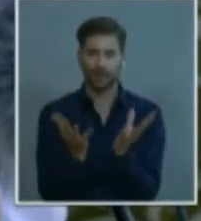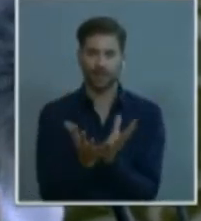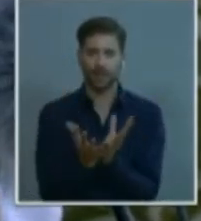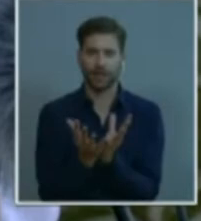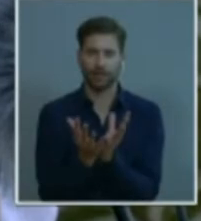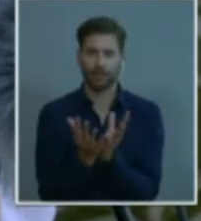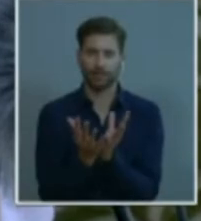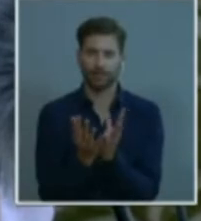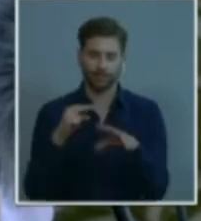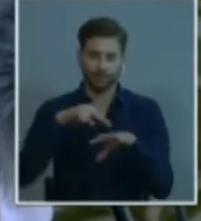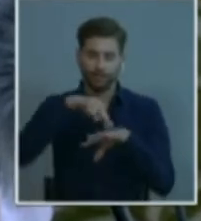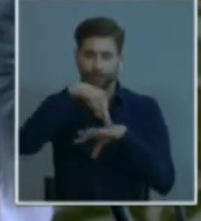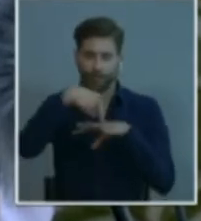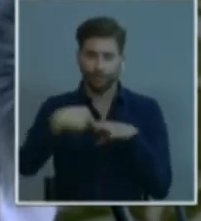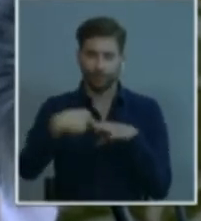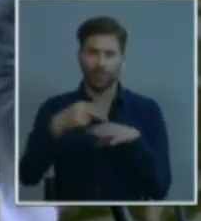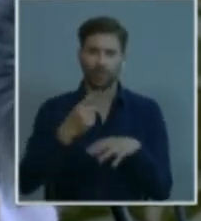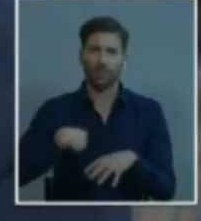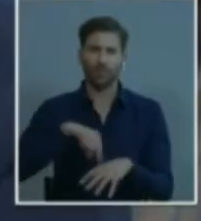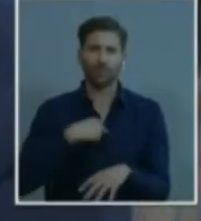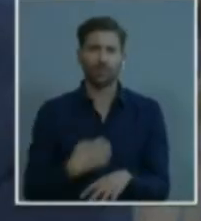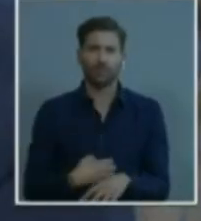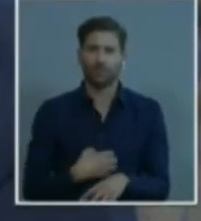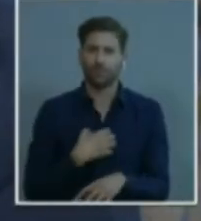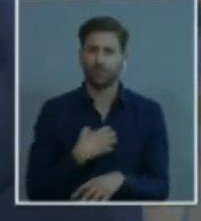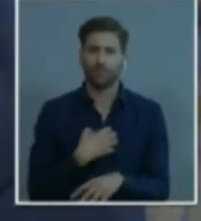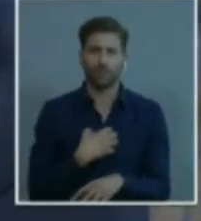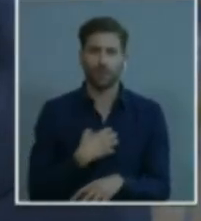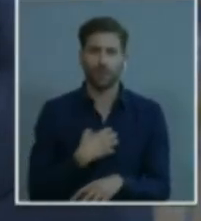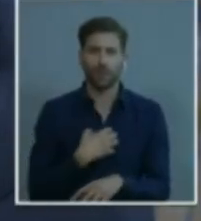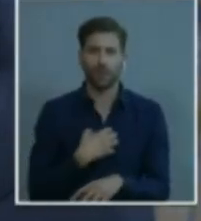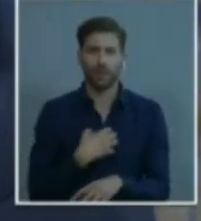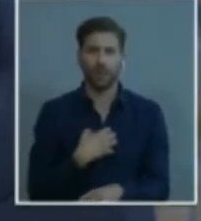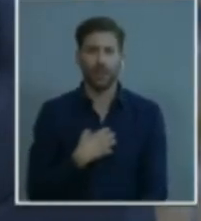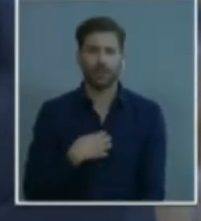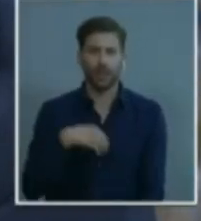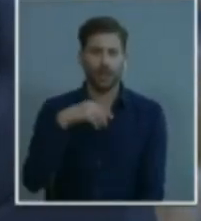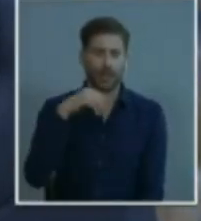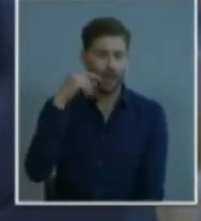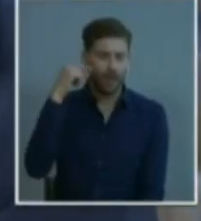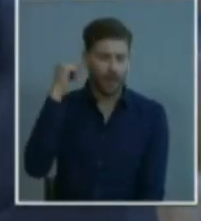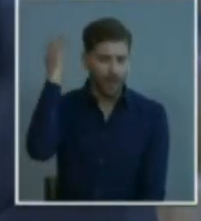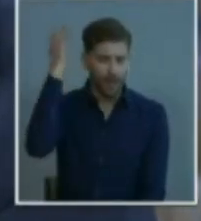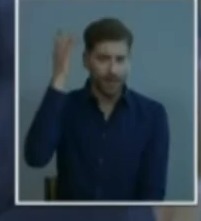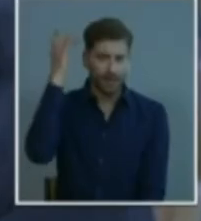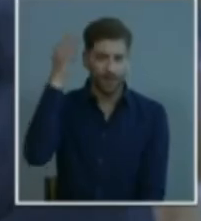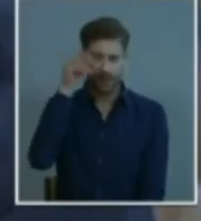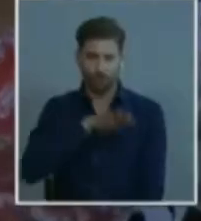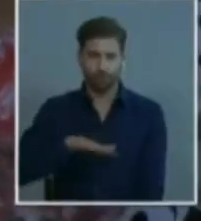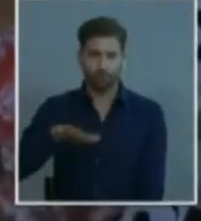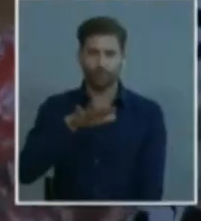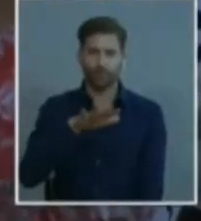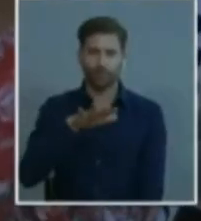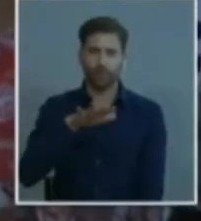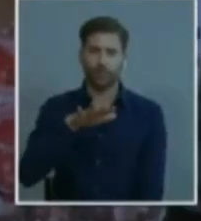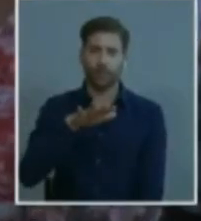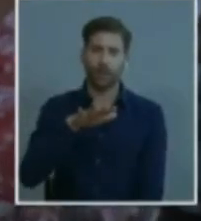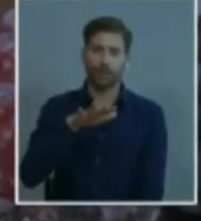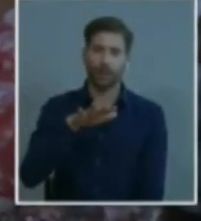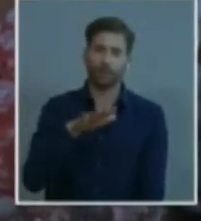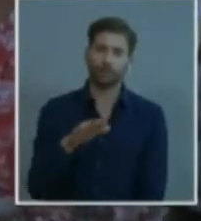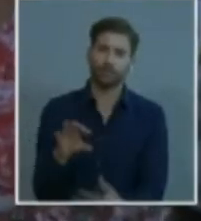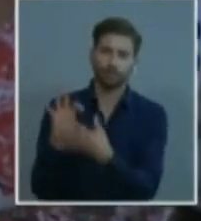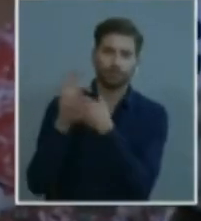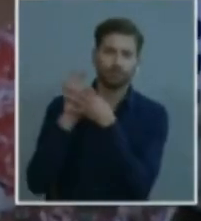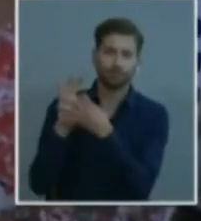sentimos-nos acompanhados desta que é a nossa padroeira e nossa intercessora. Também ela,